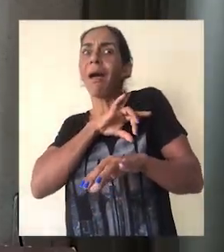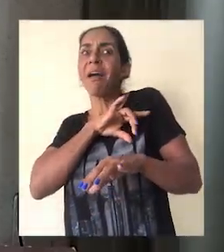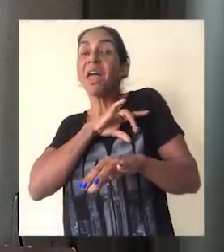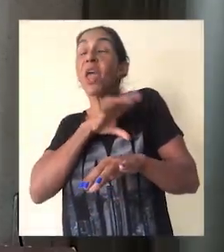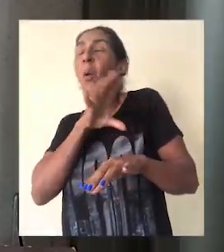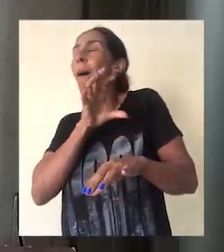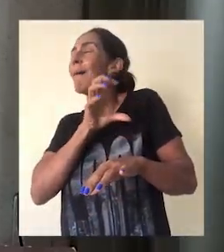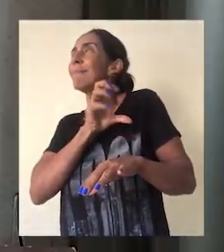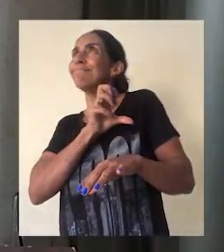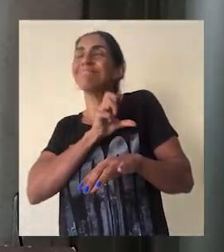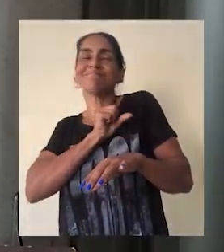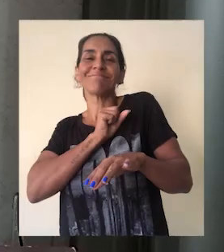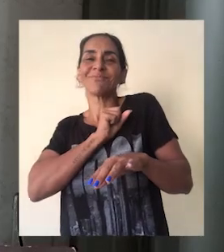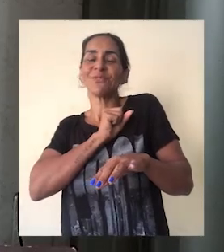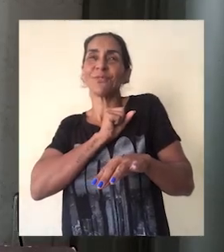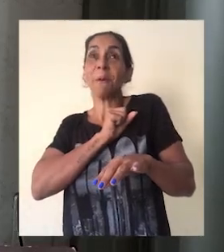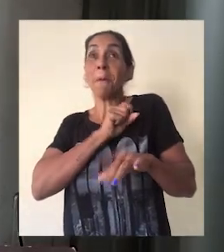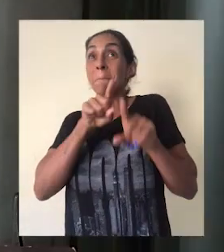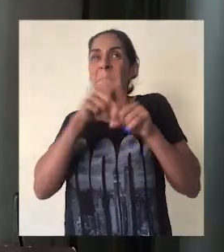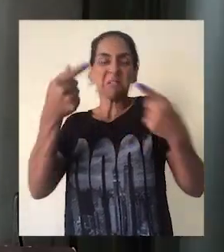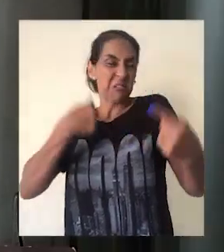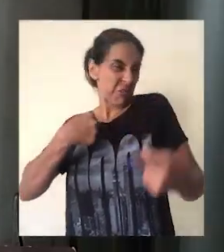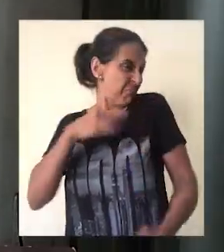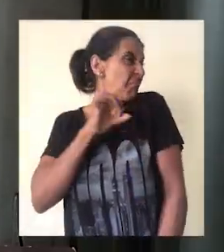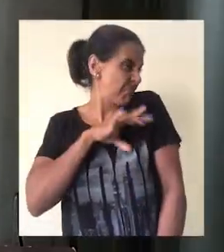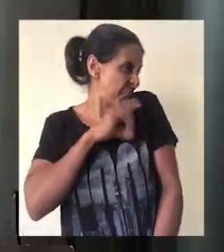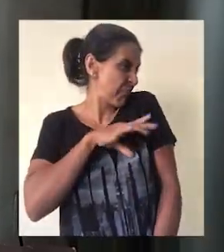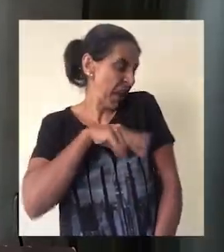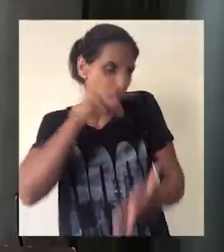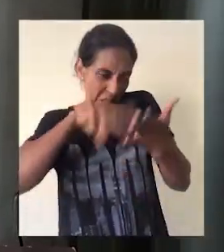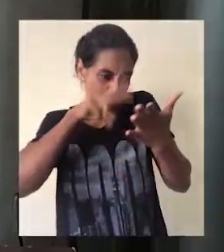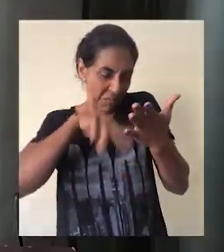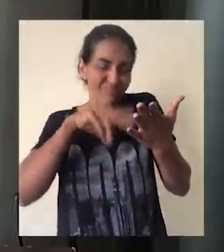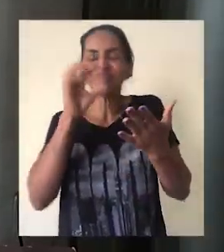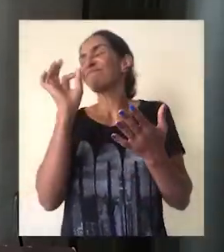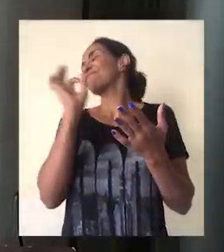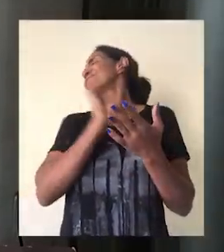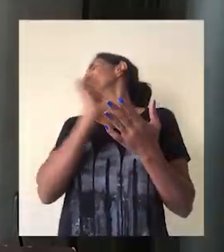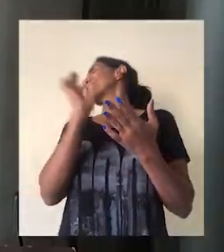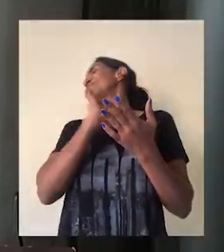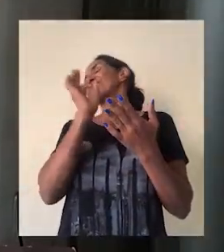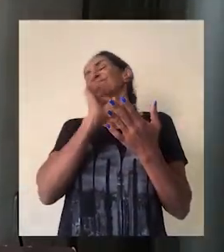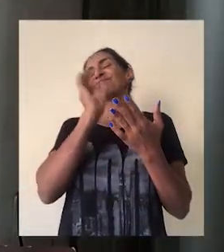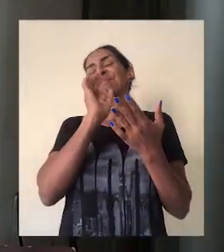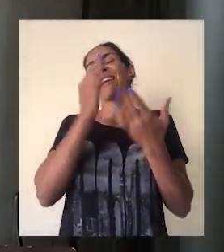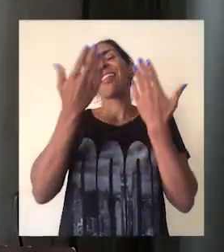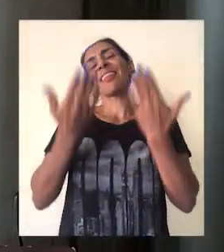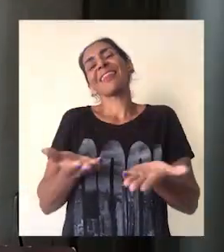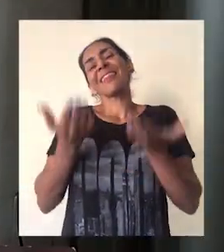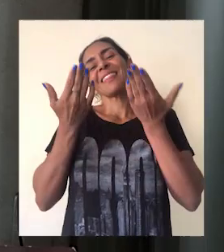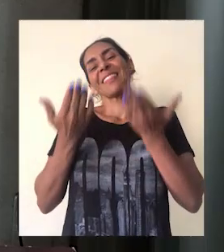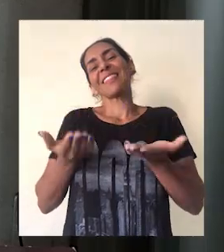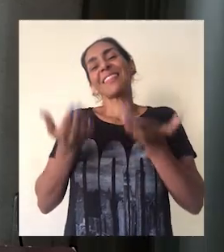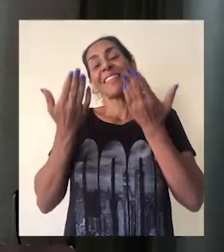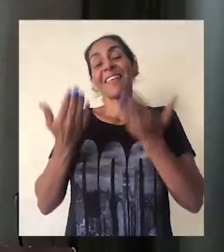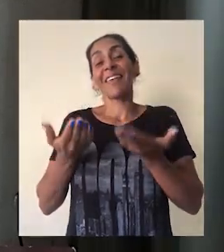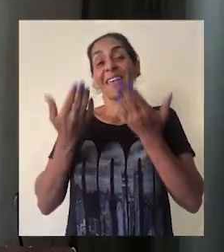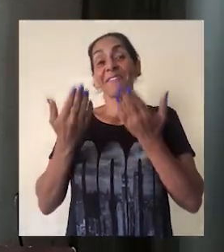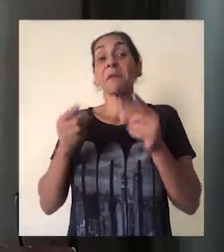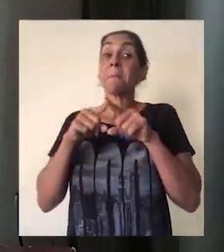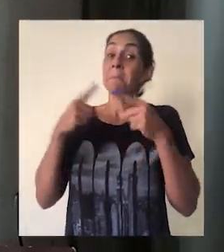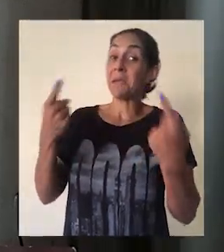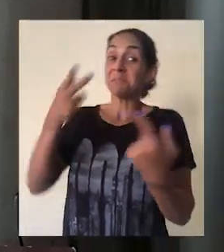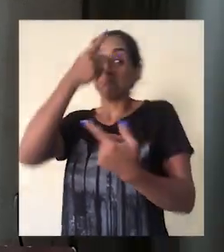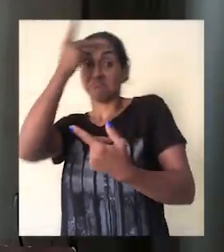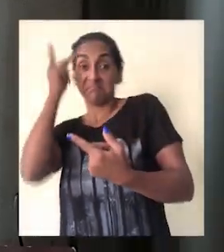hora nenhuma. Pra mim foi realmente uma aventura. A história foi uma delícia de ser lida, super leve, super gostosa, mas pra quem é mais impressionado,